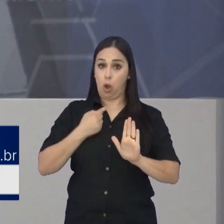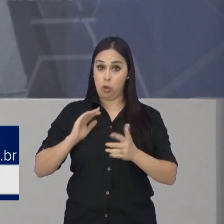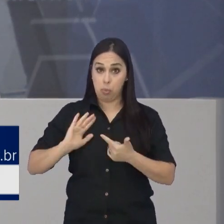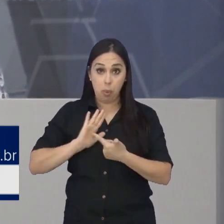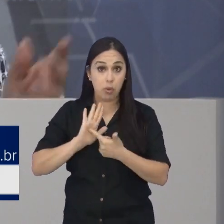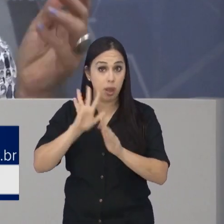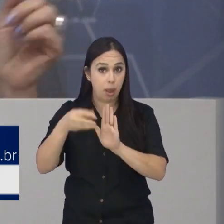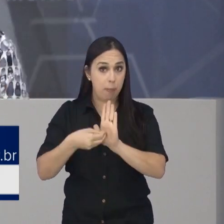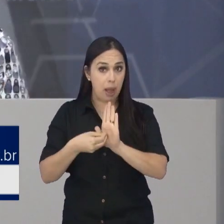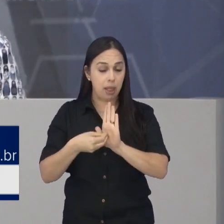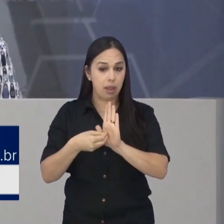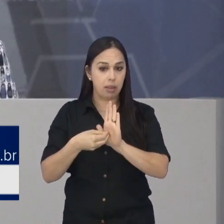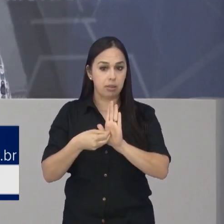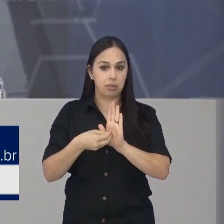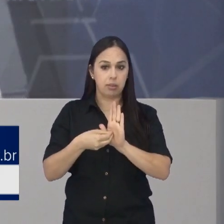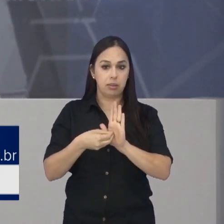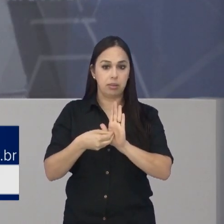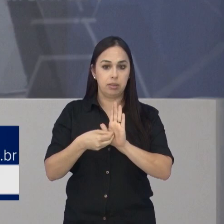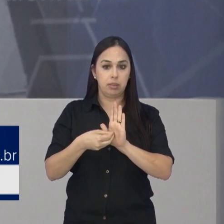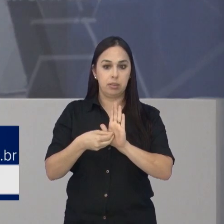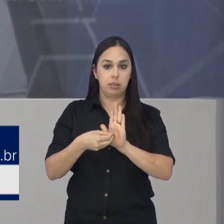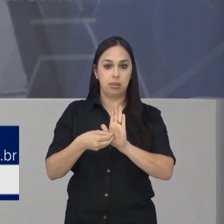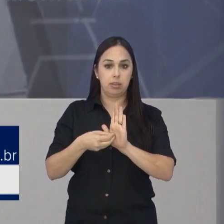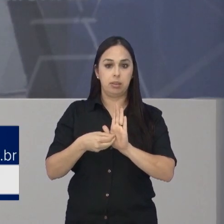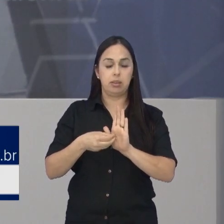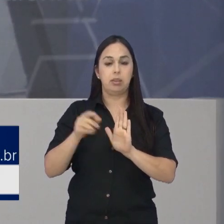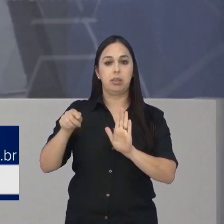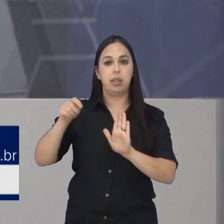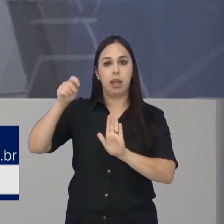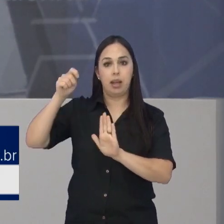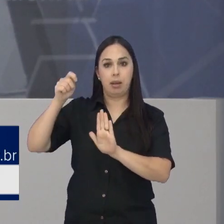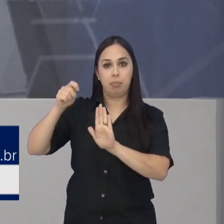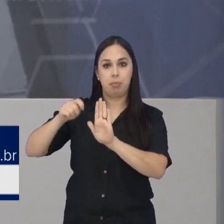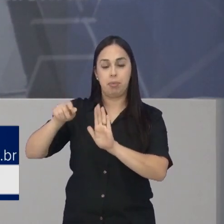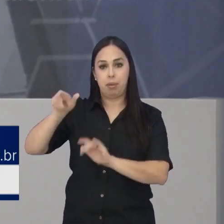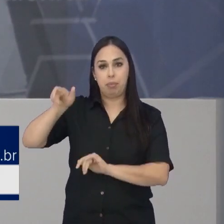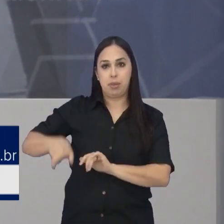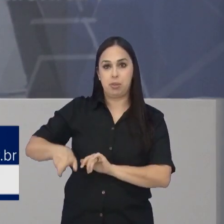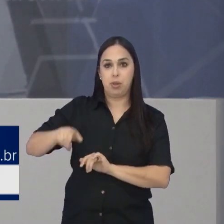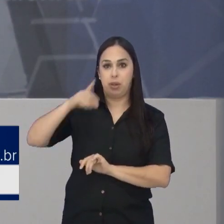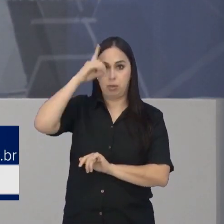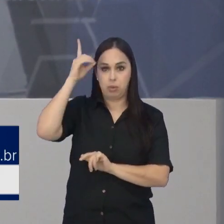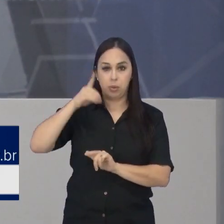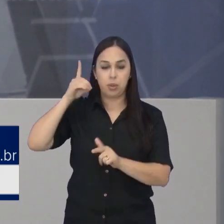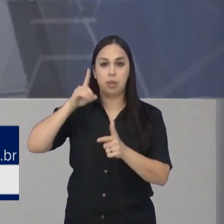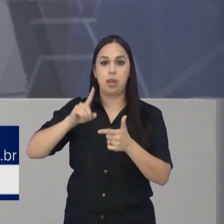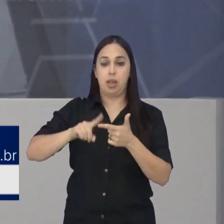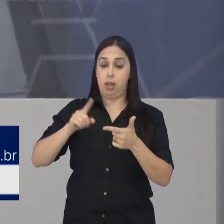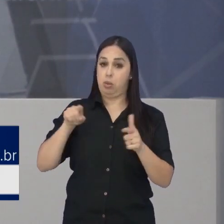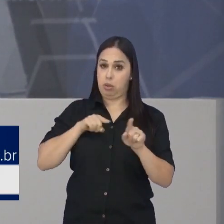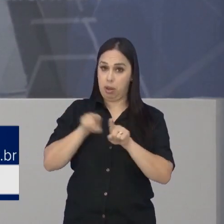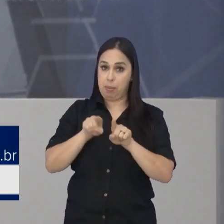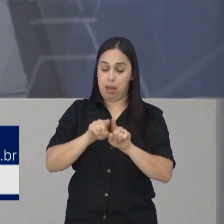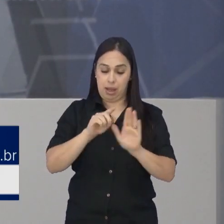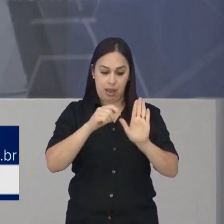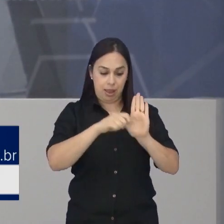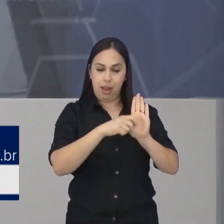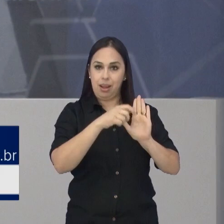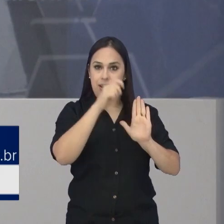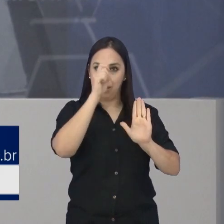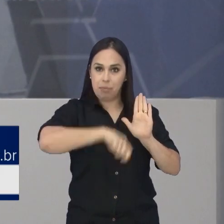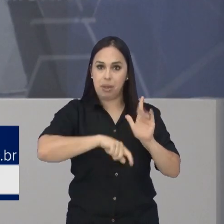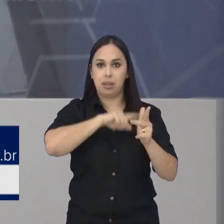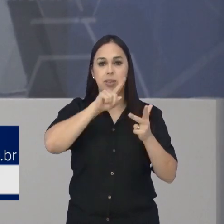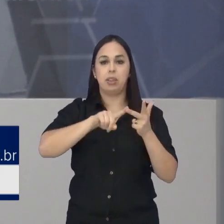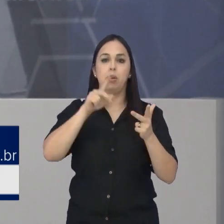apresentamos, e é a primeira pessoa que aparece na emenda, a vereadora Dulce Rita, mas assinei essa emenda, assinou